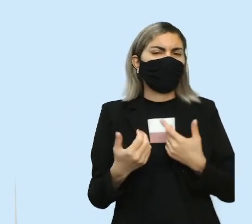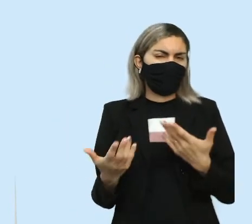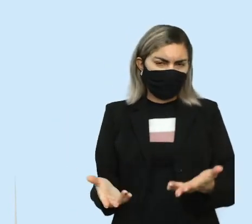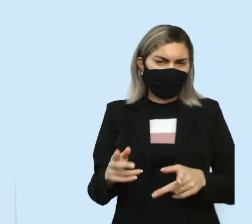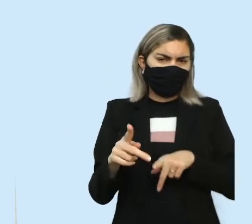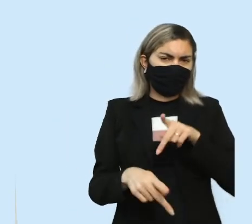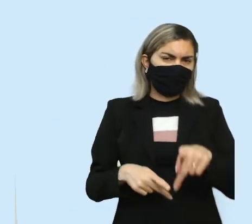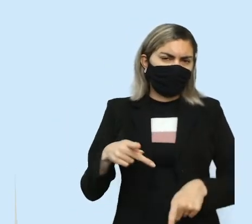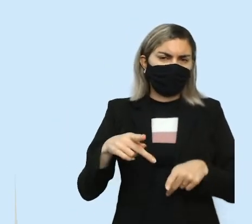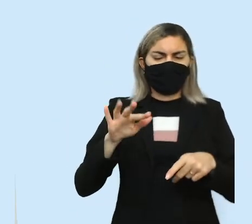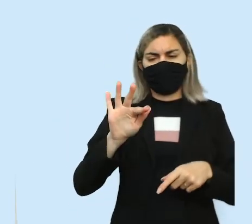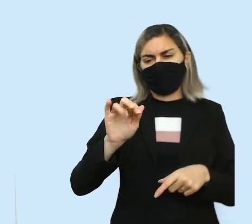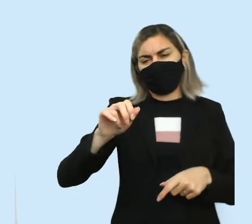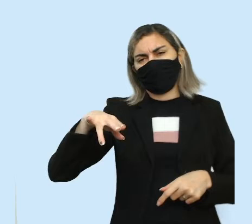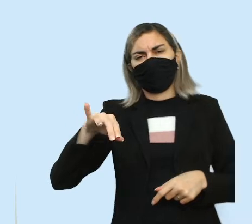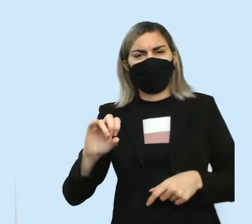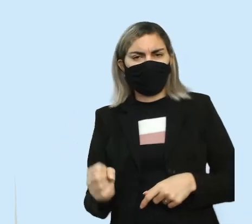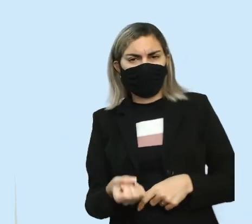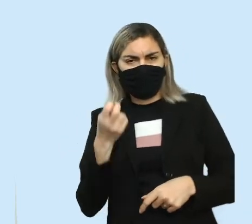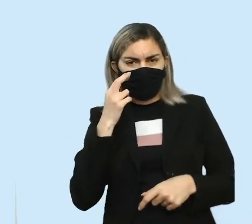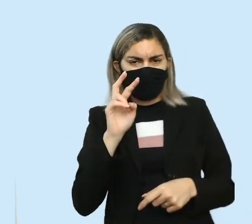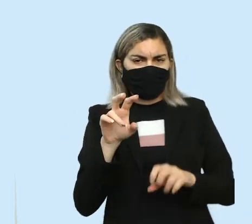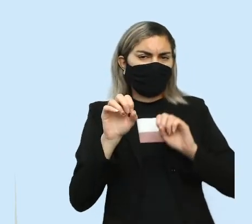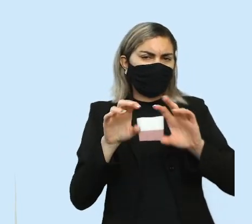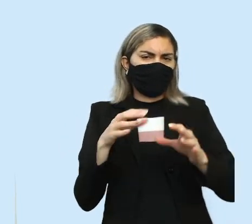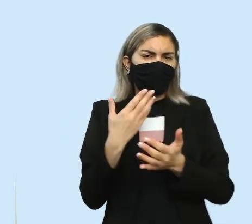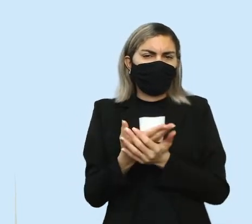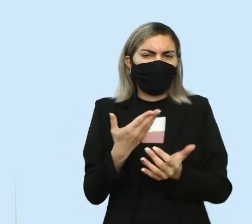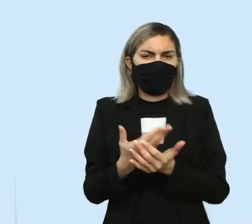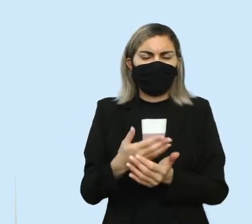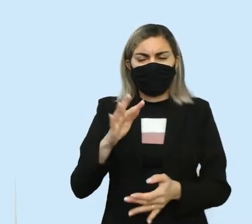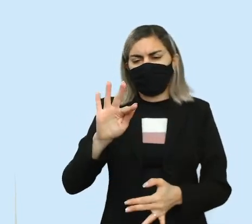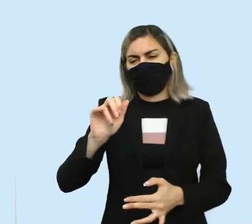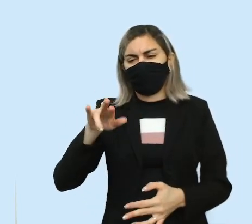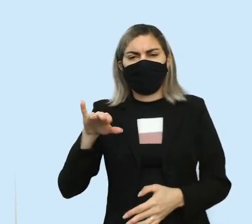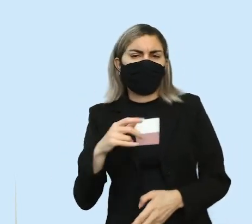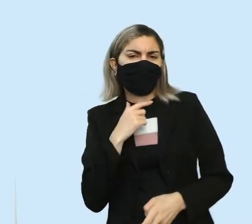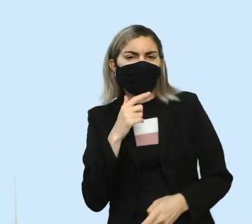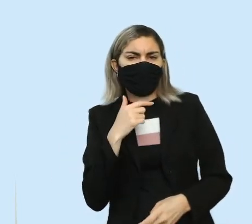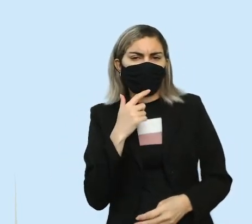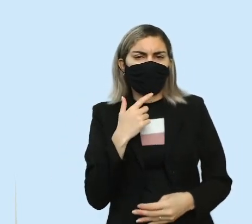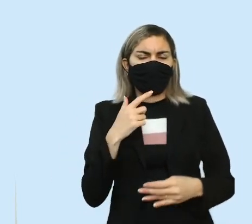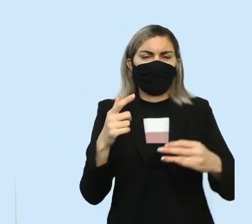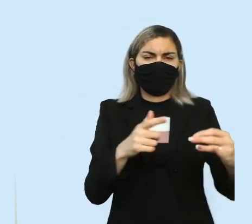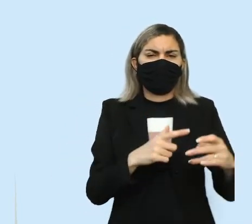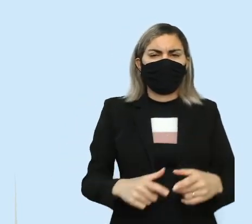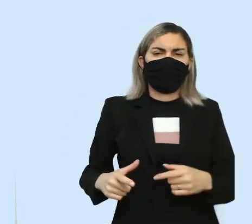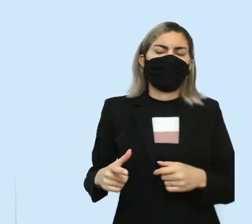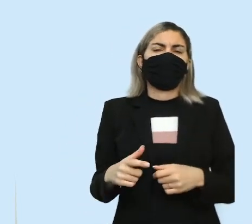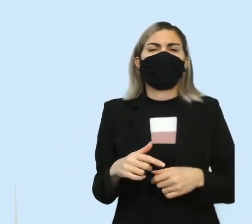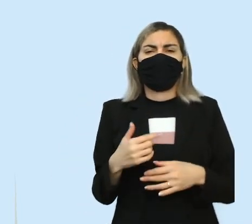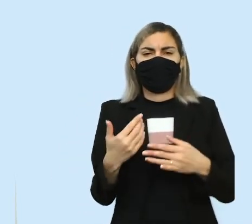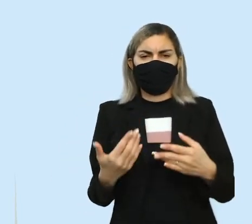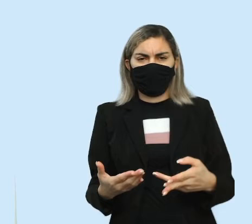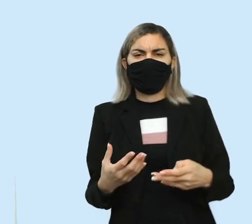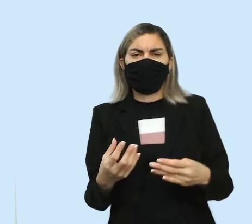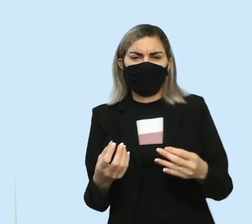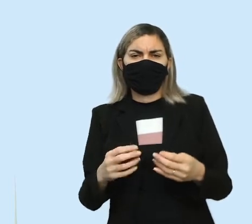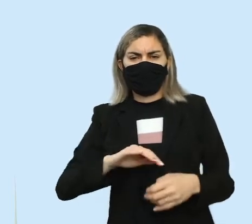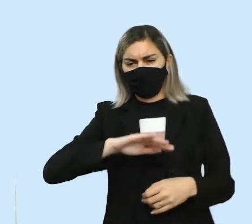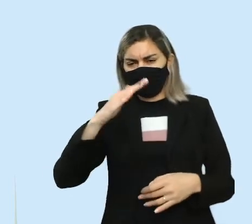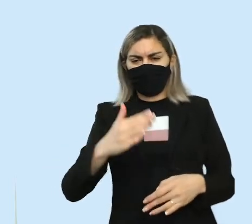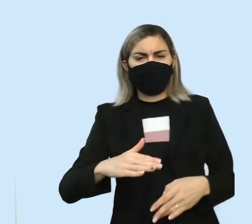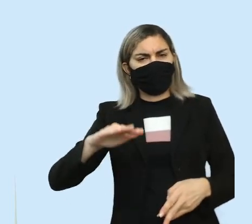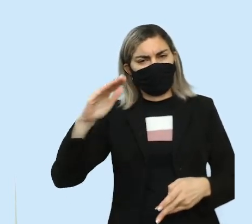dos povos fenícios. Até porque, como foi visto na aula passada, os fenícios não tinham uma condição, um território muito extenso e tal, e muito